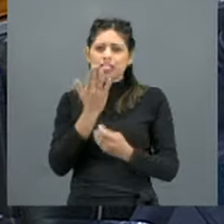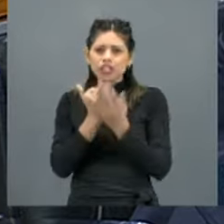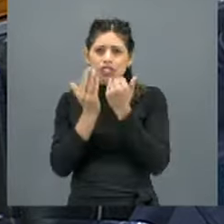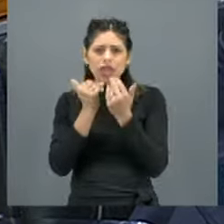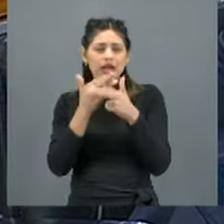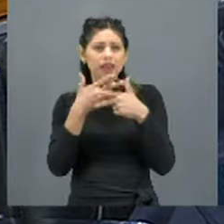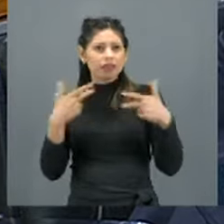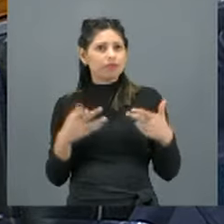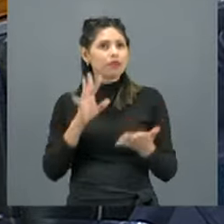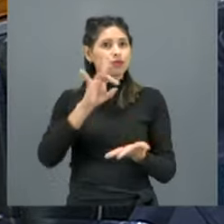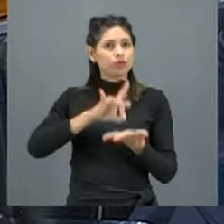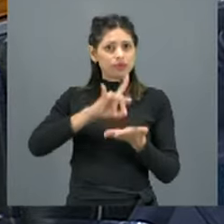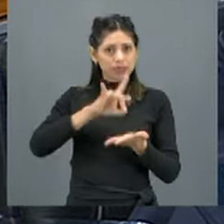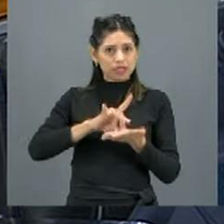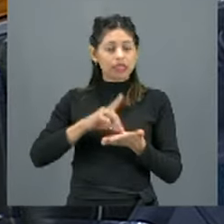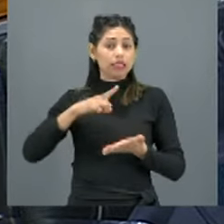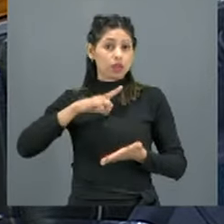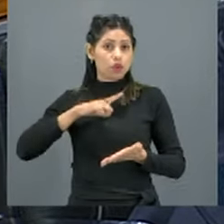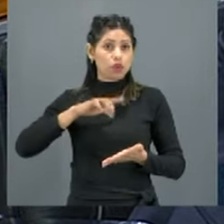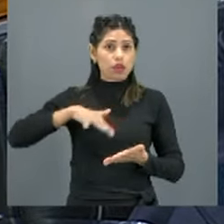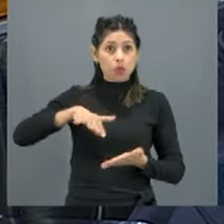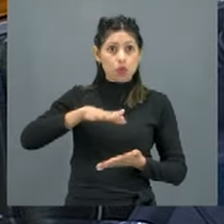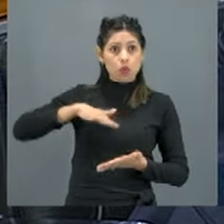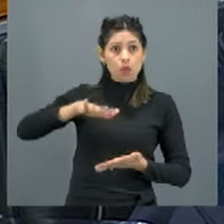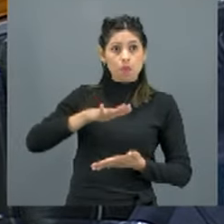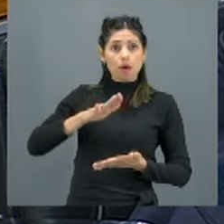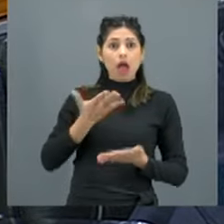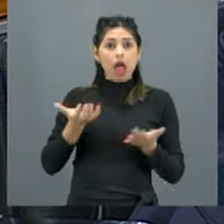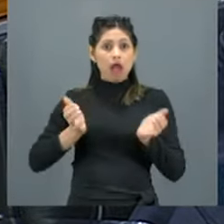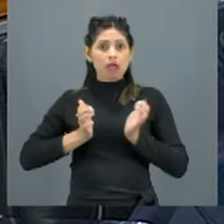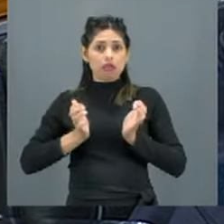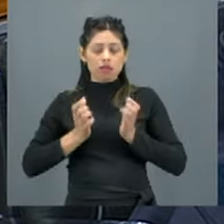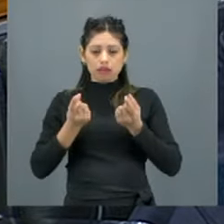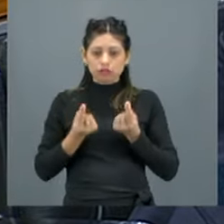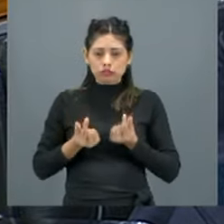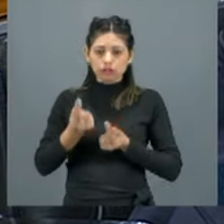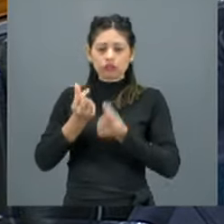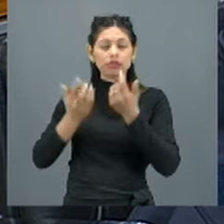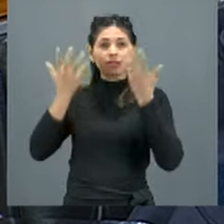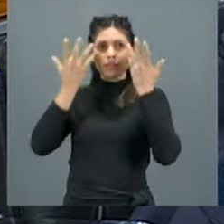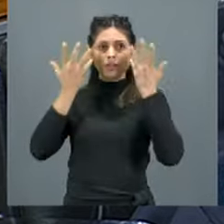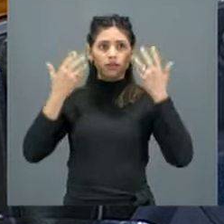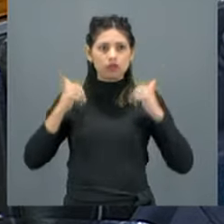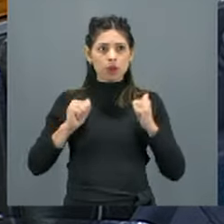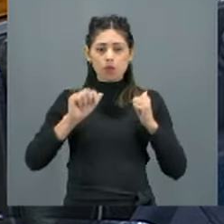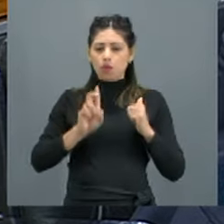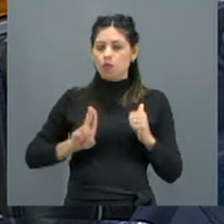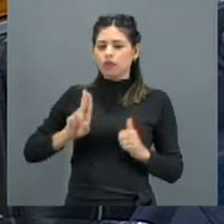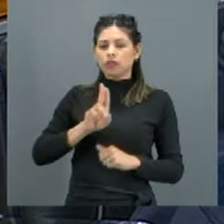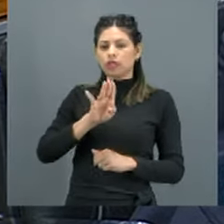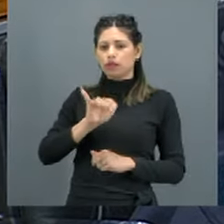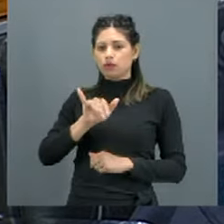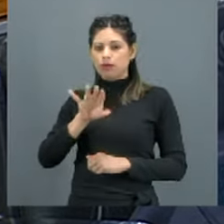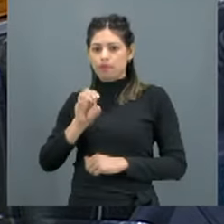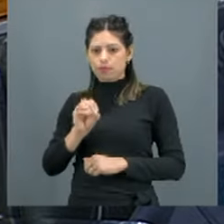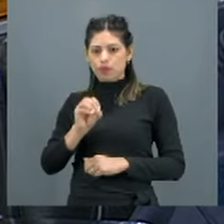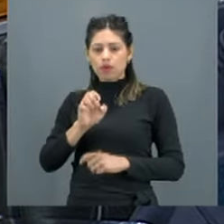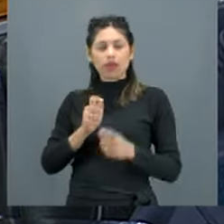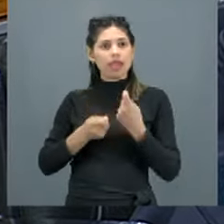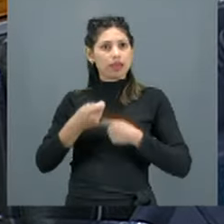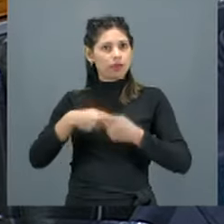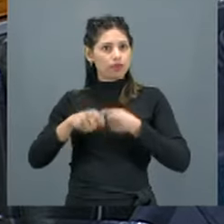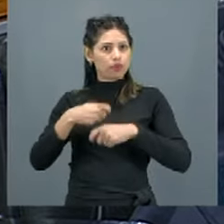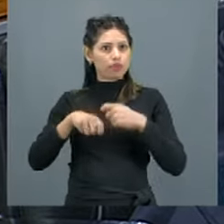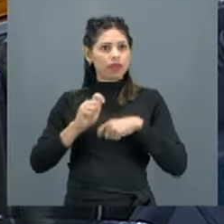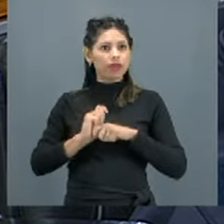Amazônia é por meio da riqueza natural, usando a bioeconomia. Só que as grandes empresas, o que, que elas fazem? Elas